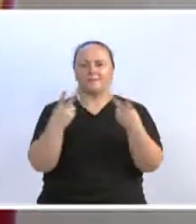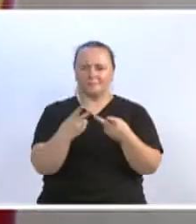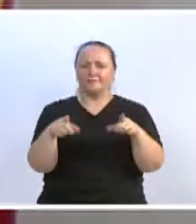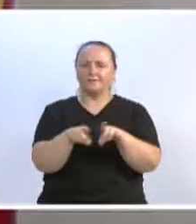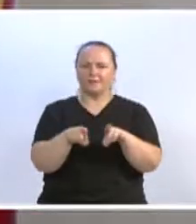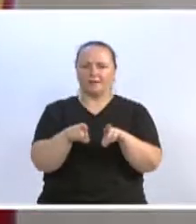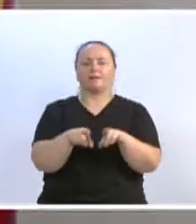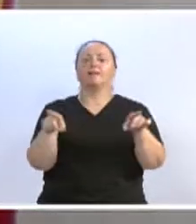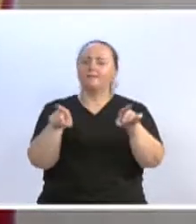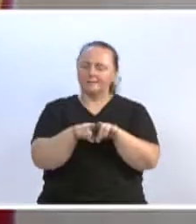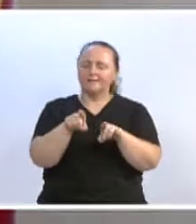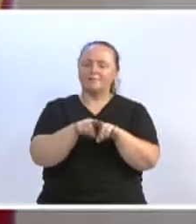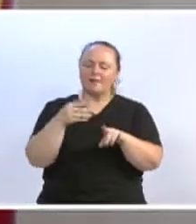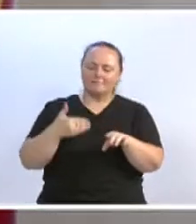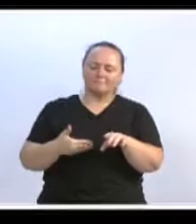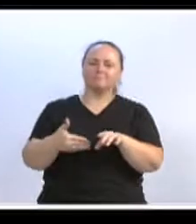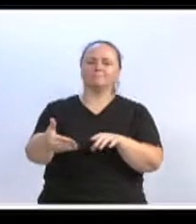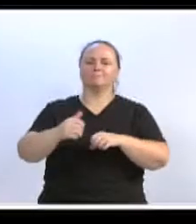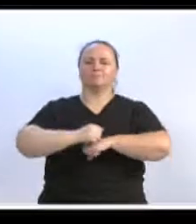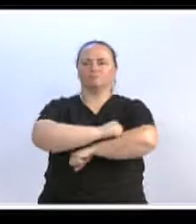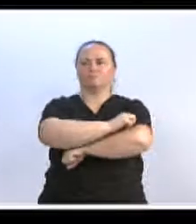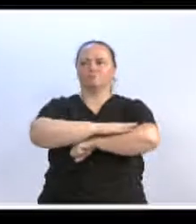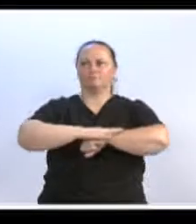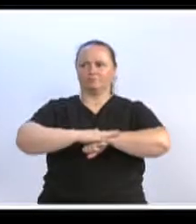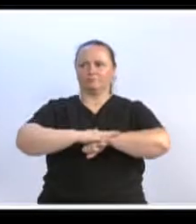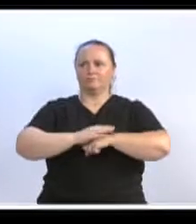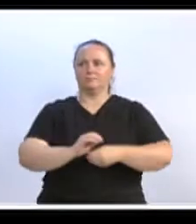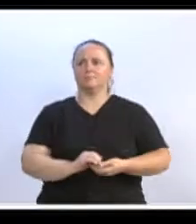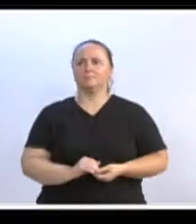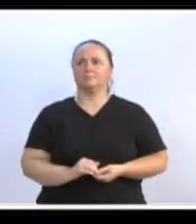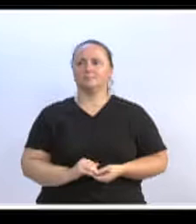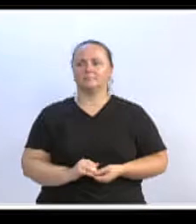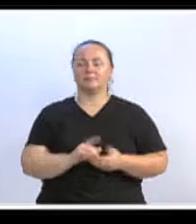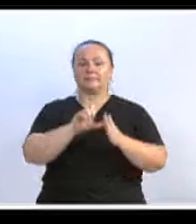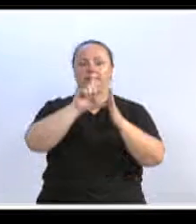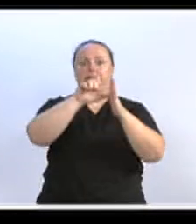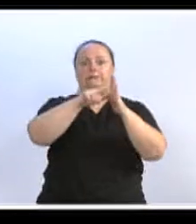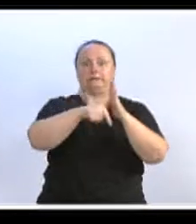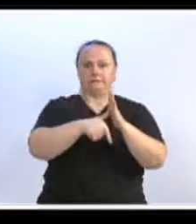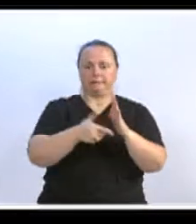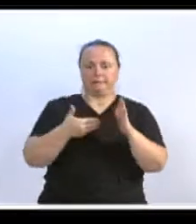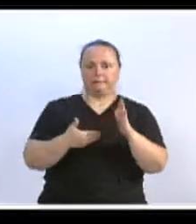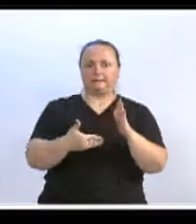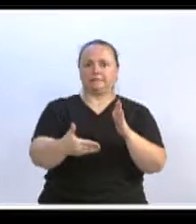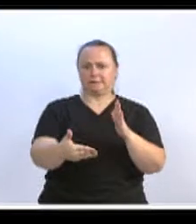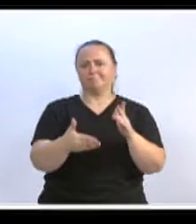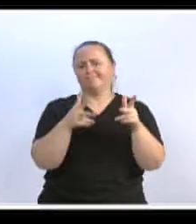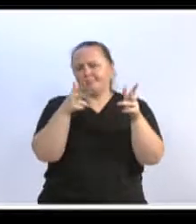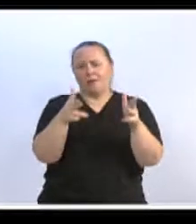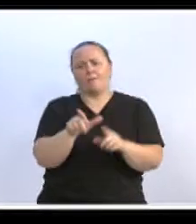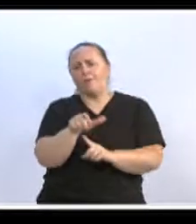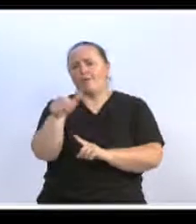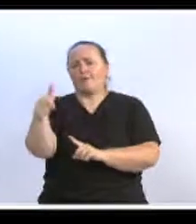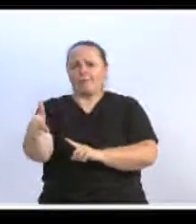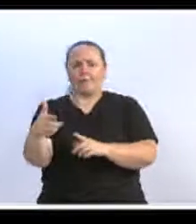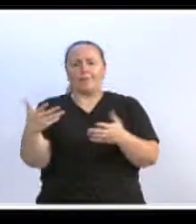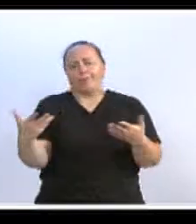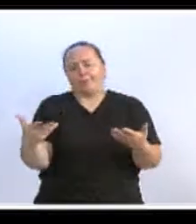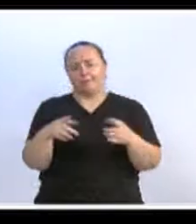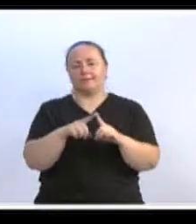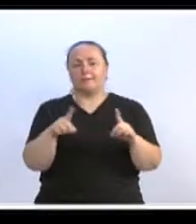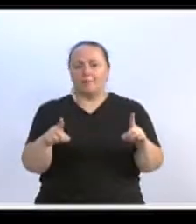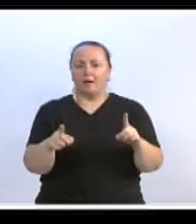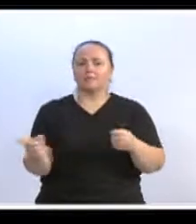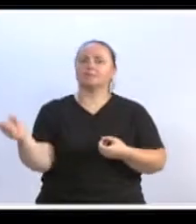as fotos ali também atrasadas é bem verdade seu cronograma infelizmente com muitas obras públicas costumam ser mais agora